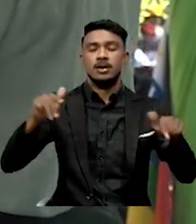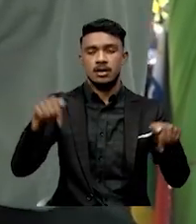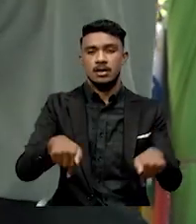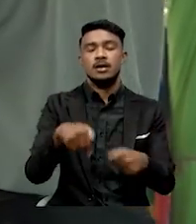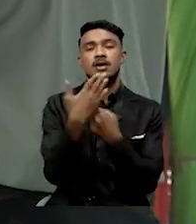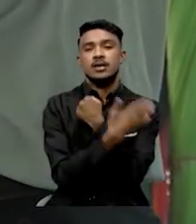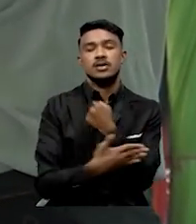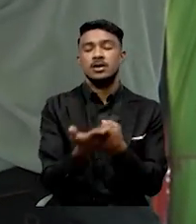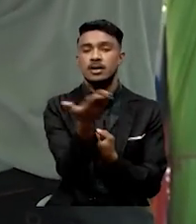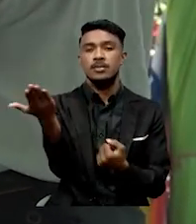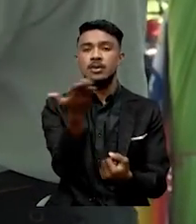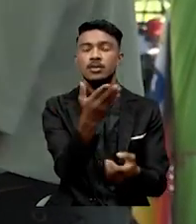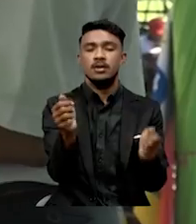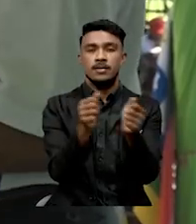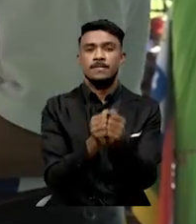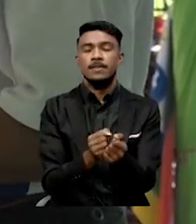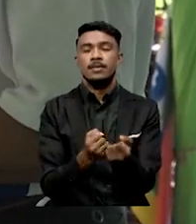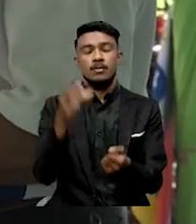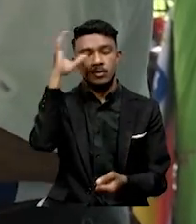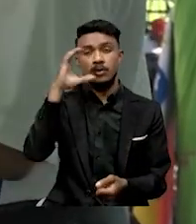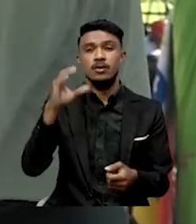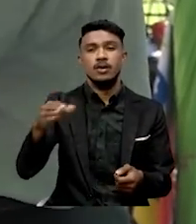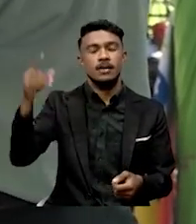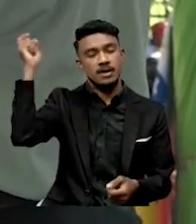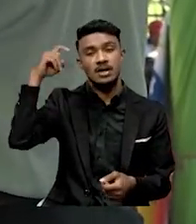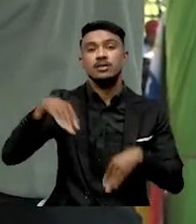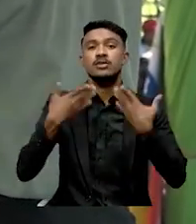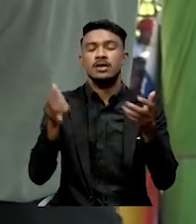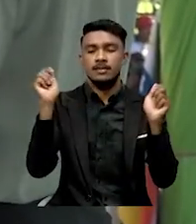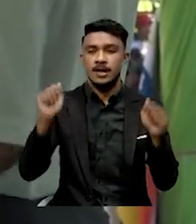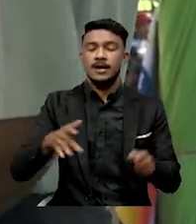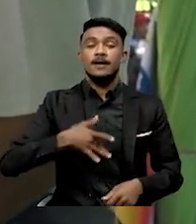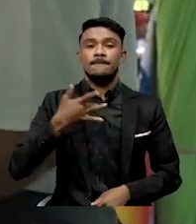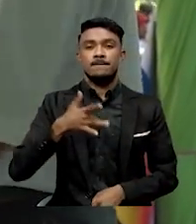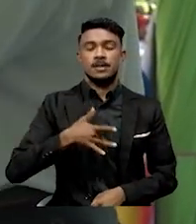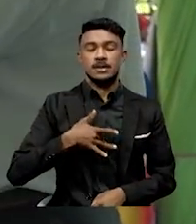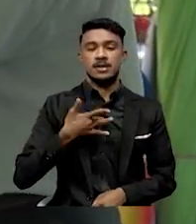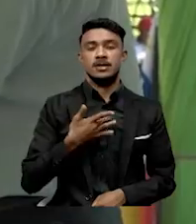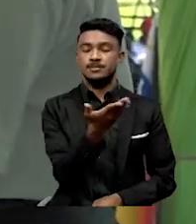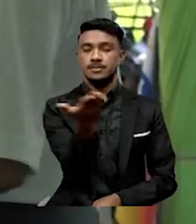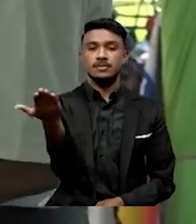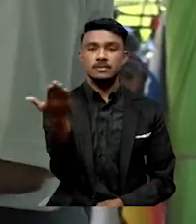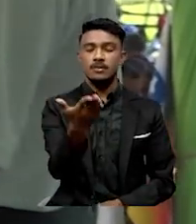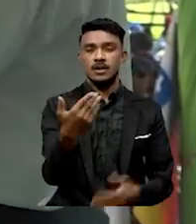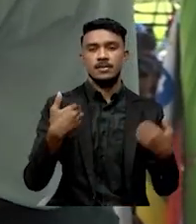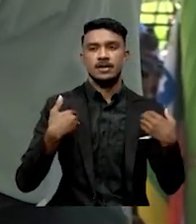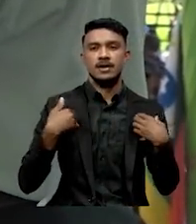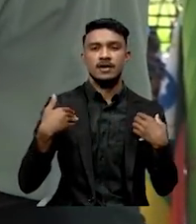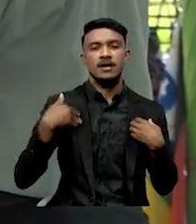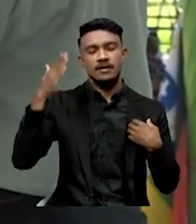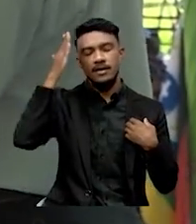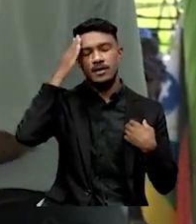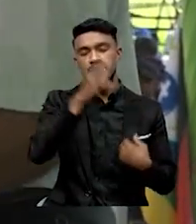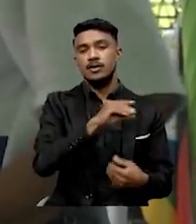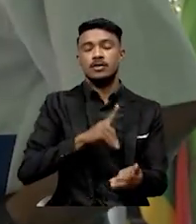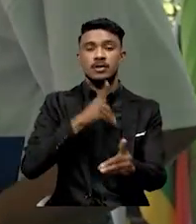o imi, buca ideia, loinsa, imi belecente, que imi ia dignidade, imi